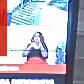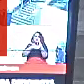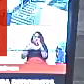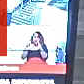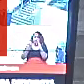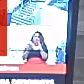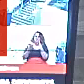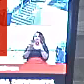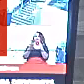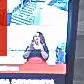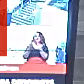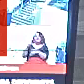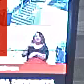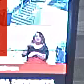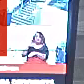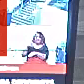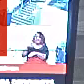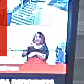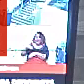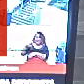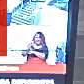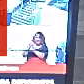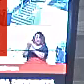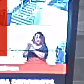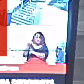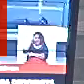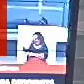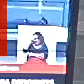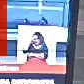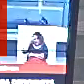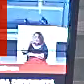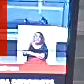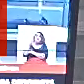da prefeitura, mais fácil o atendimento, porque o estado são